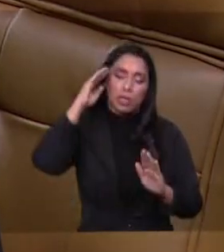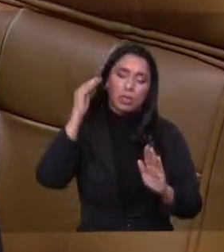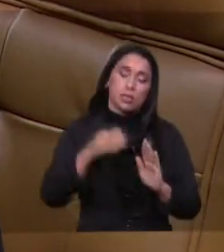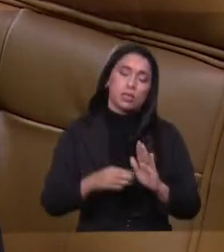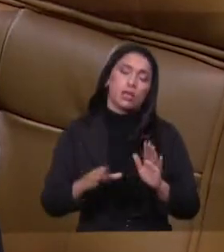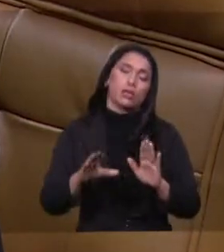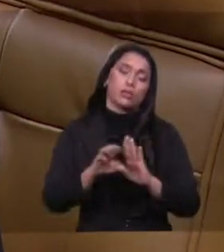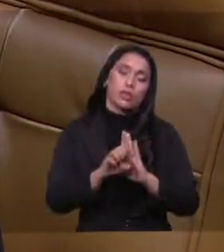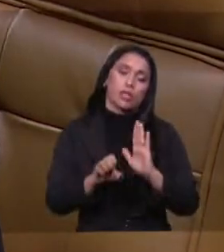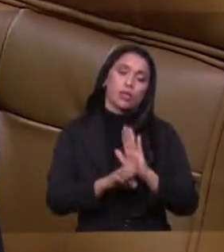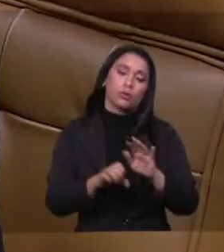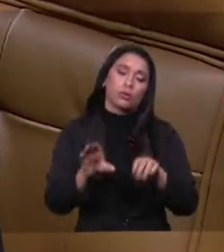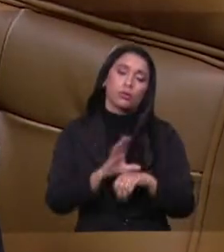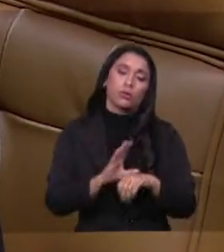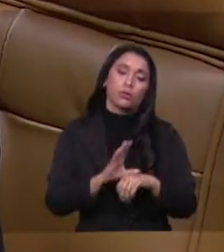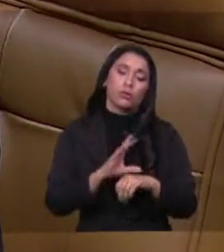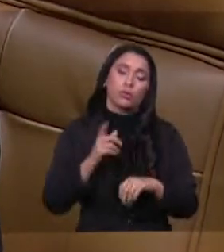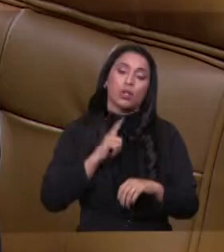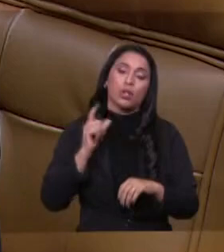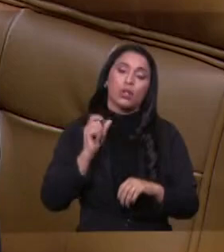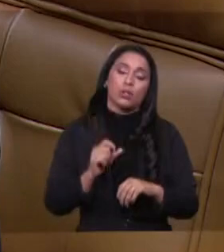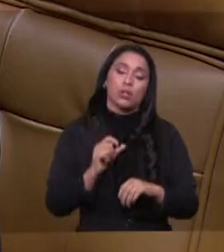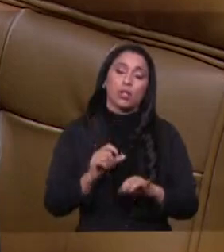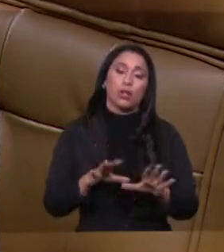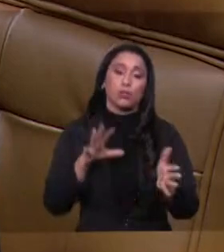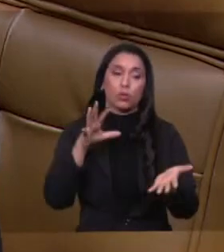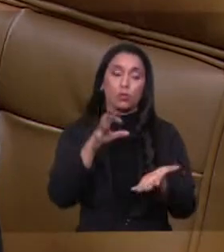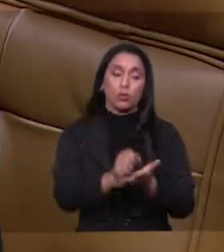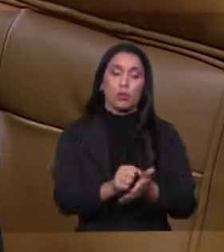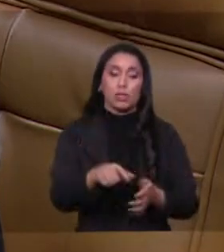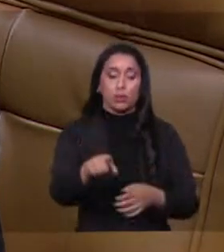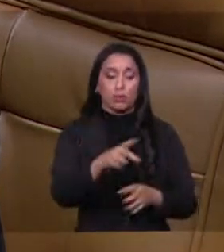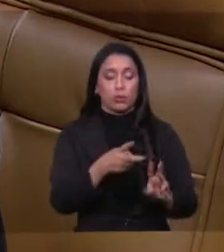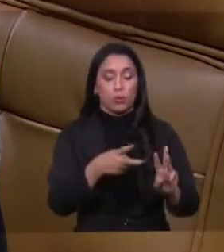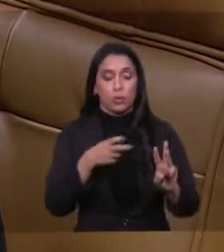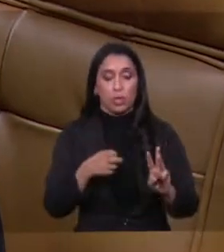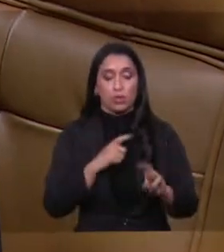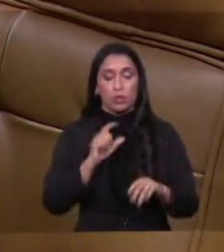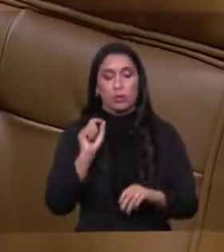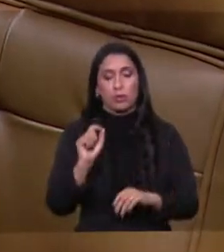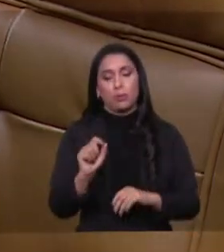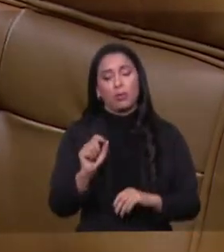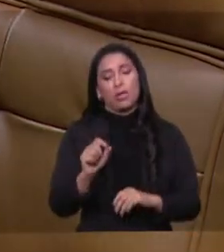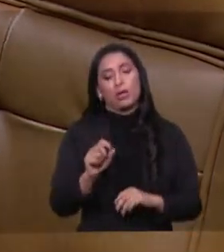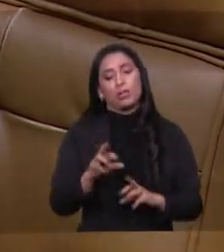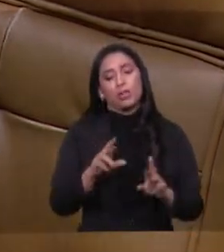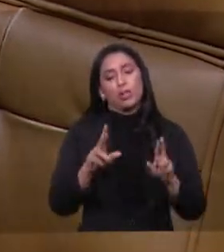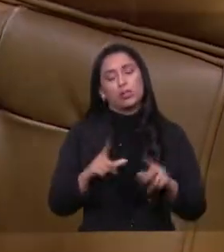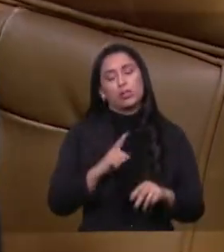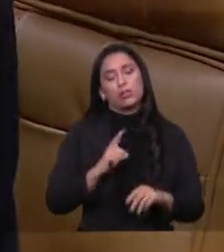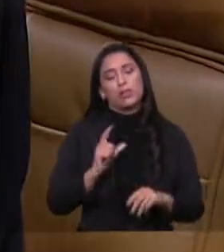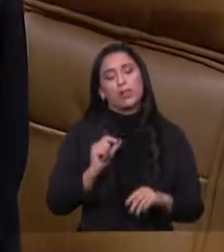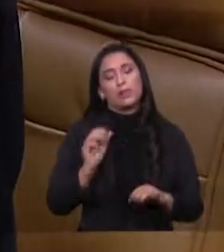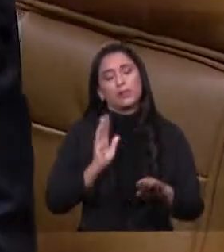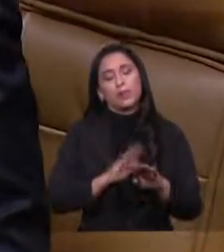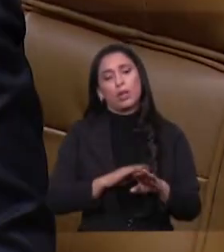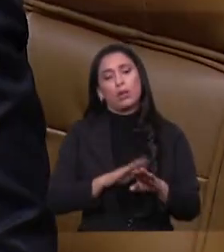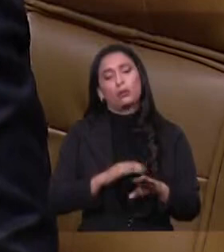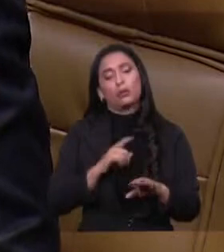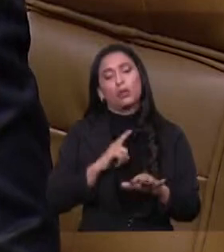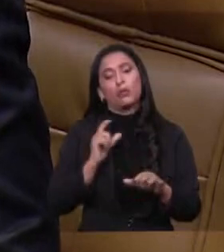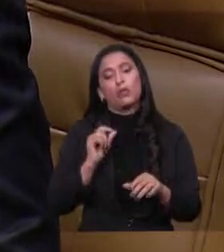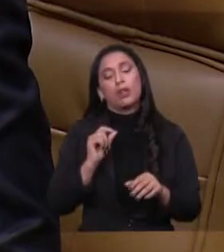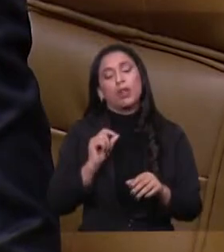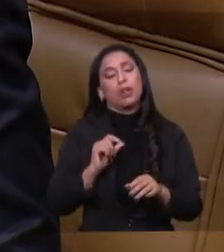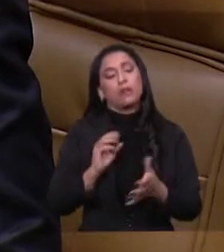Relações Possessórias da Tradição de Ocupação Indígena. Vejamos, em primeiro lugar, diferentemente do que foi alegado pela parte autora, a